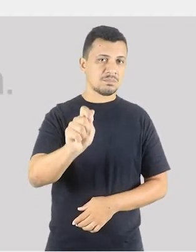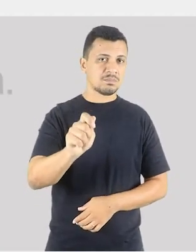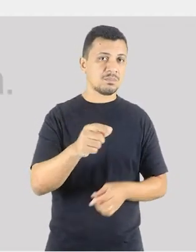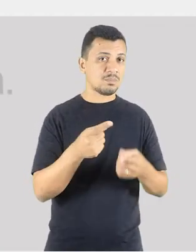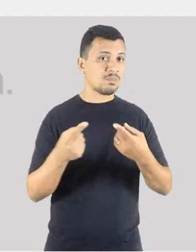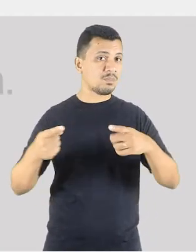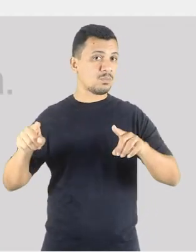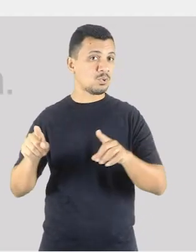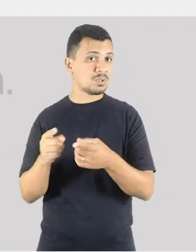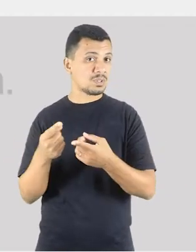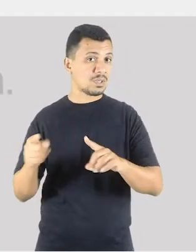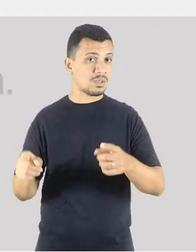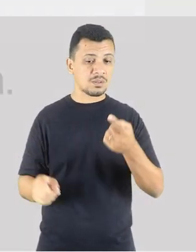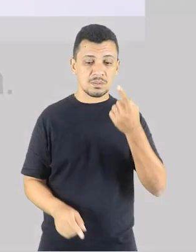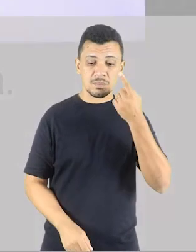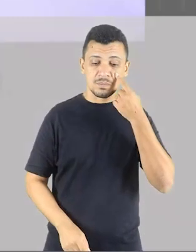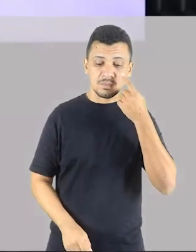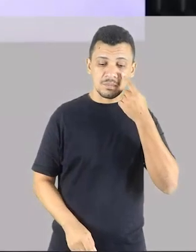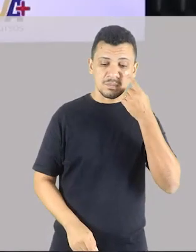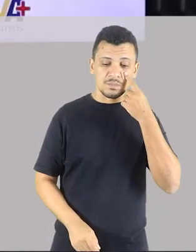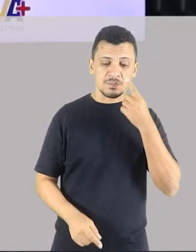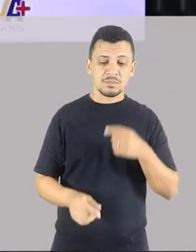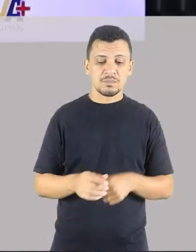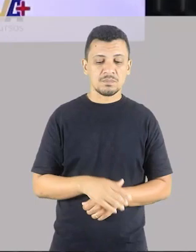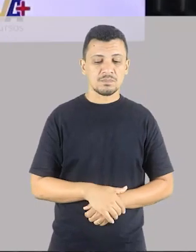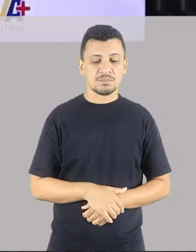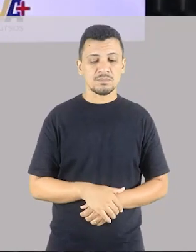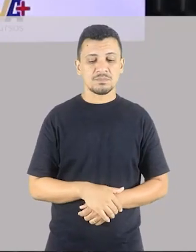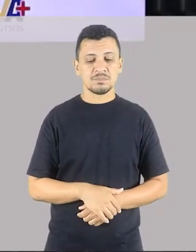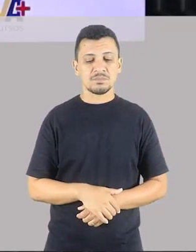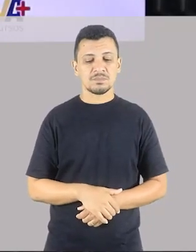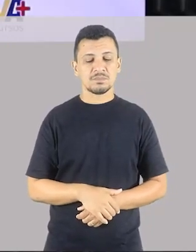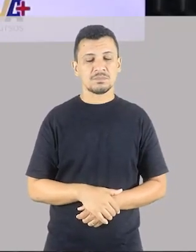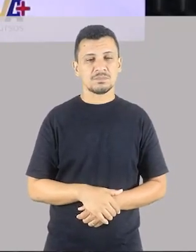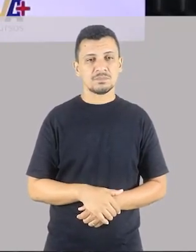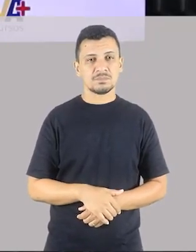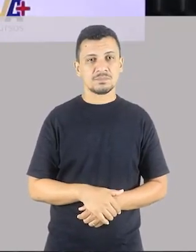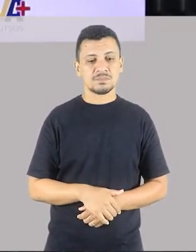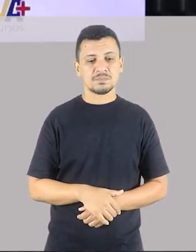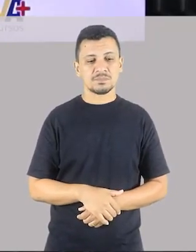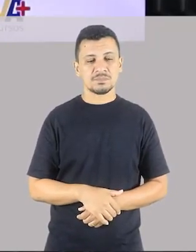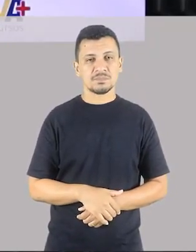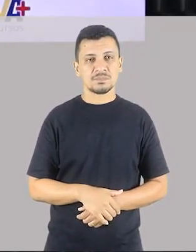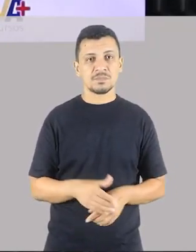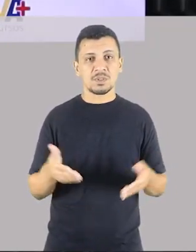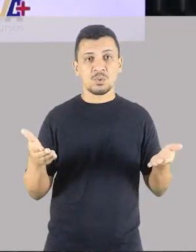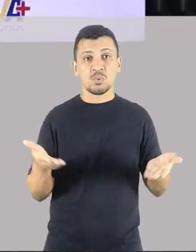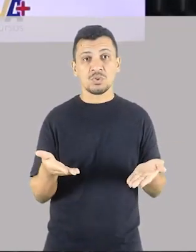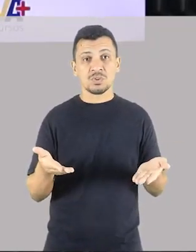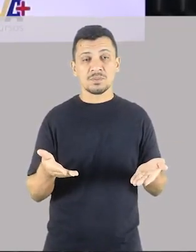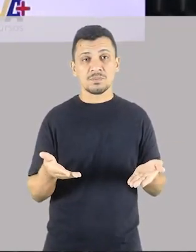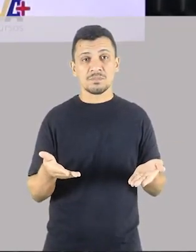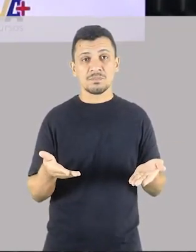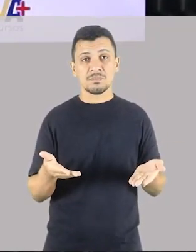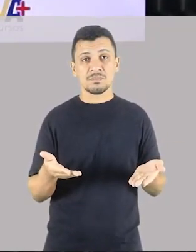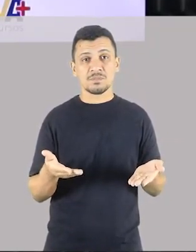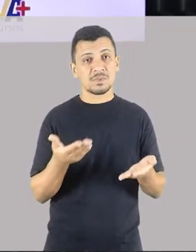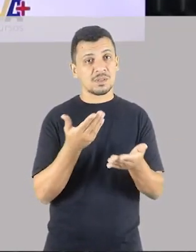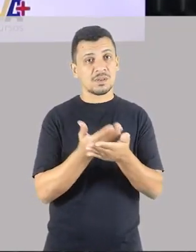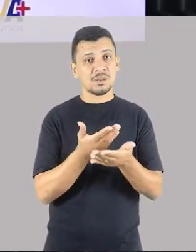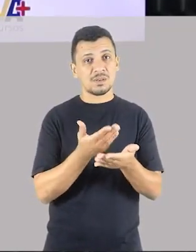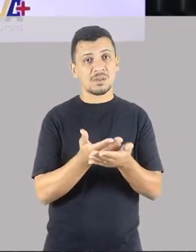e olhos. Tá bom? Pronto. Então, hoje nós ficamos por